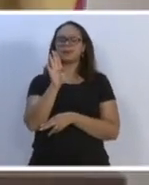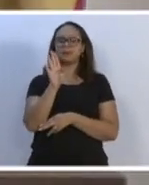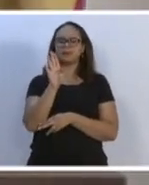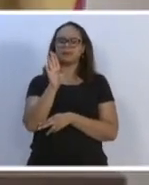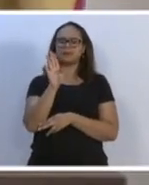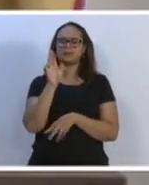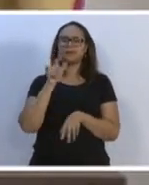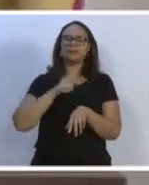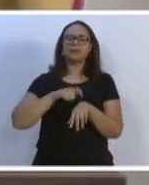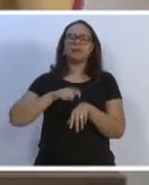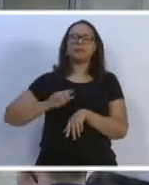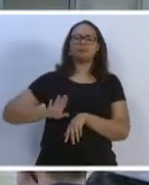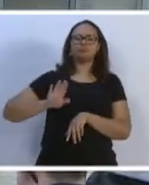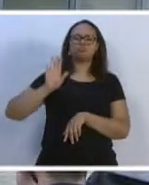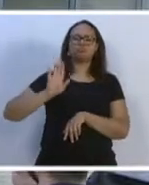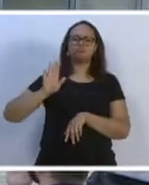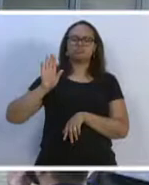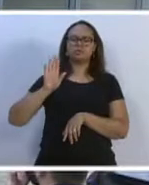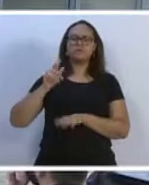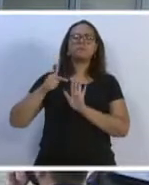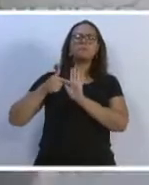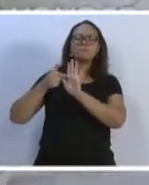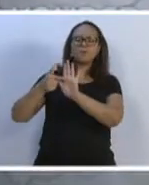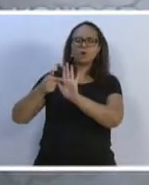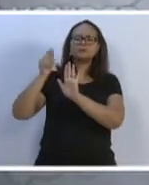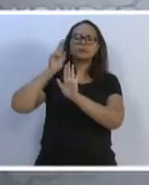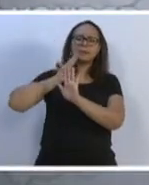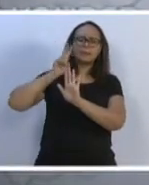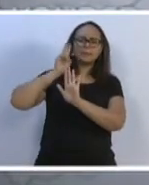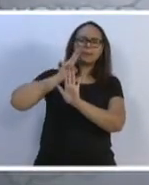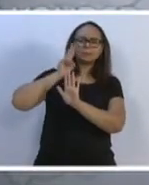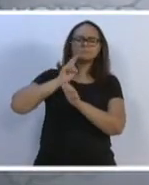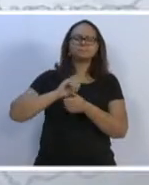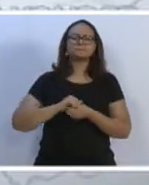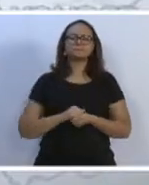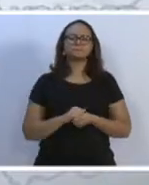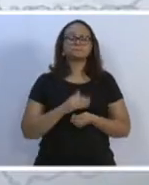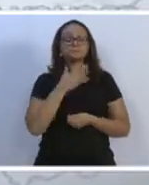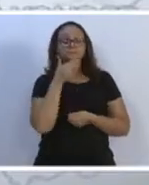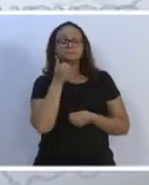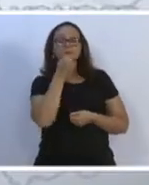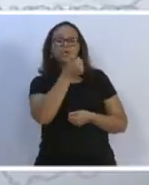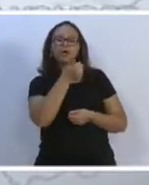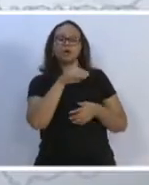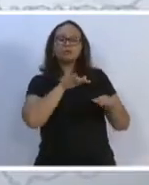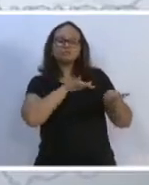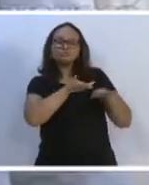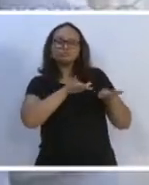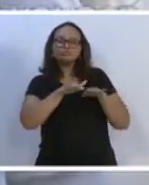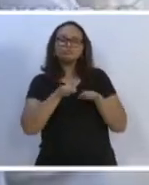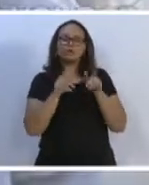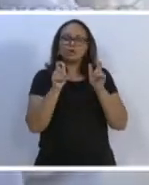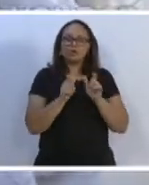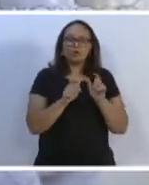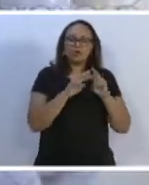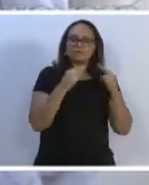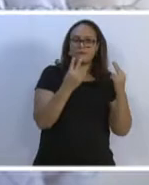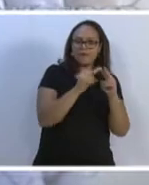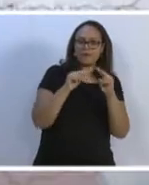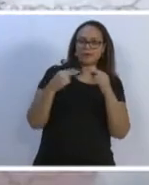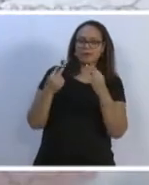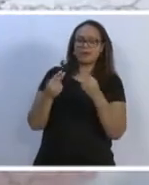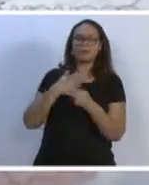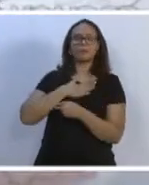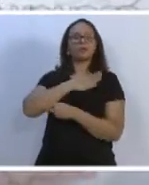relembrar um pouco. Para melhorar a sua e a nossa mobilidade, na região das Velhas, Napoleão declarou: vai tirar